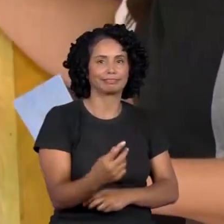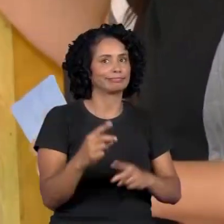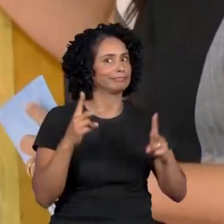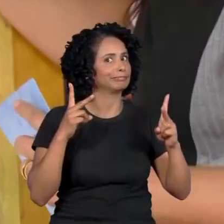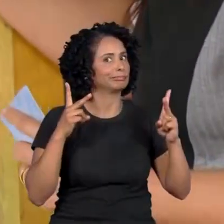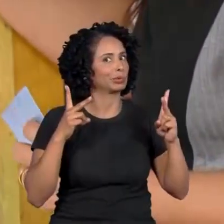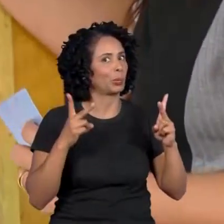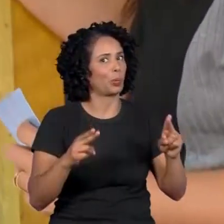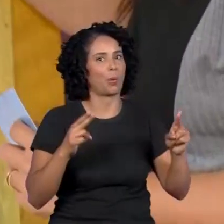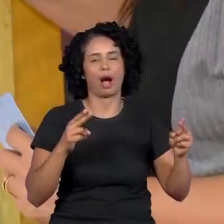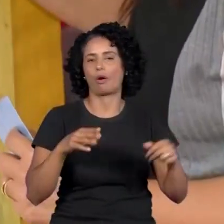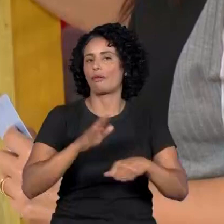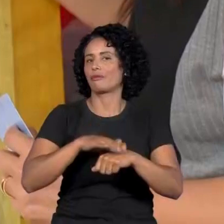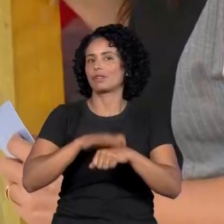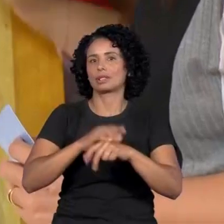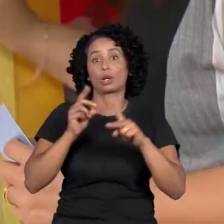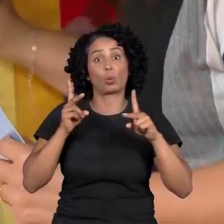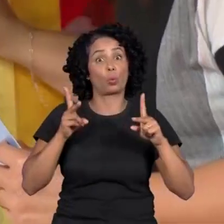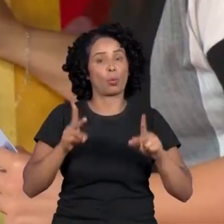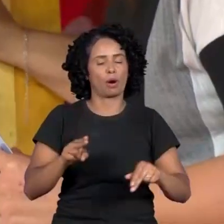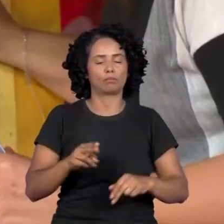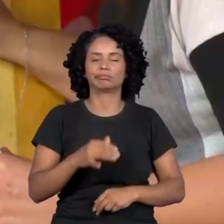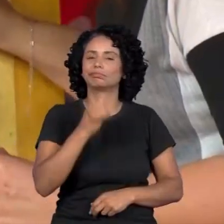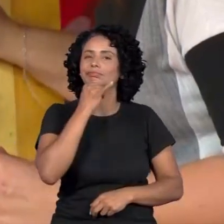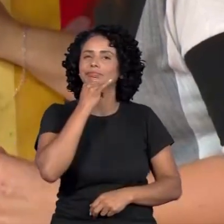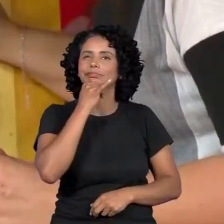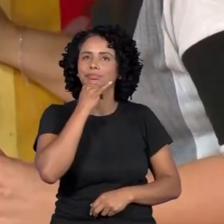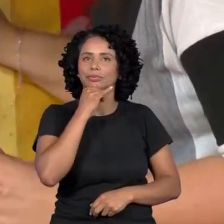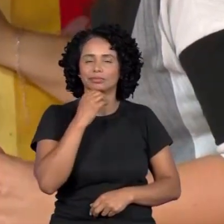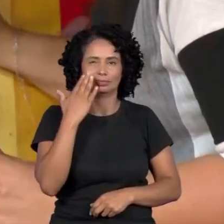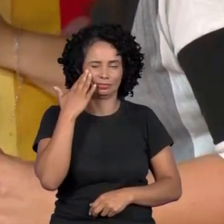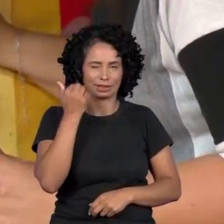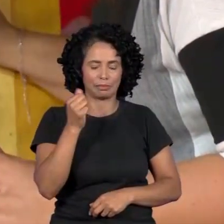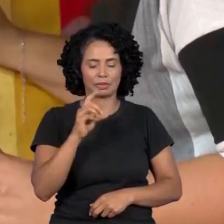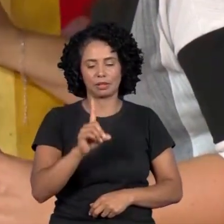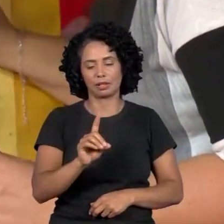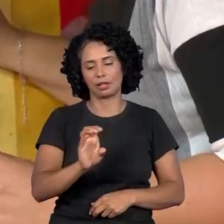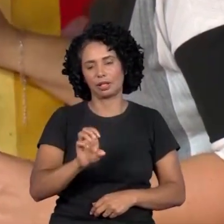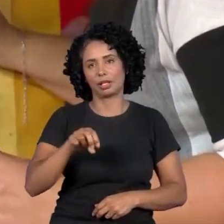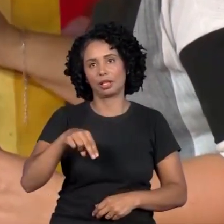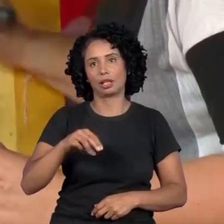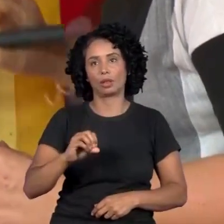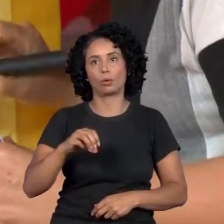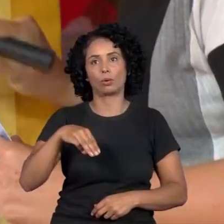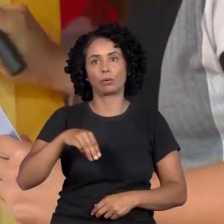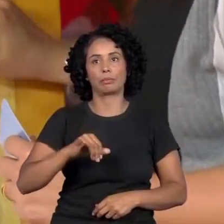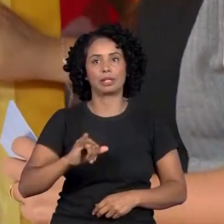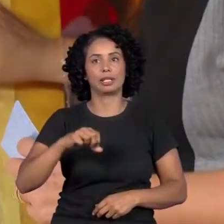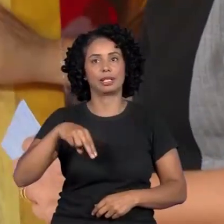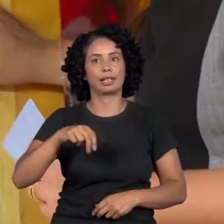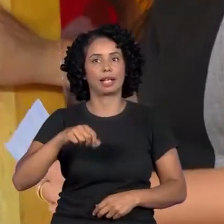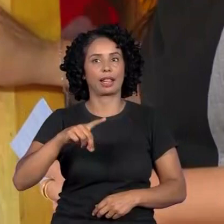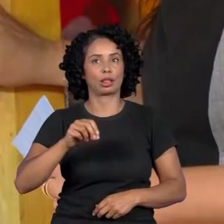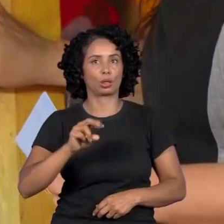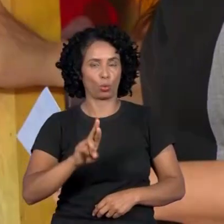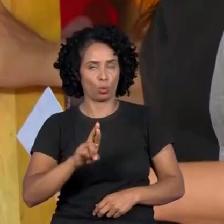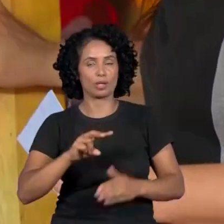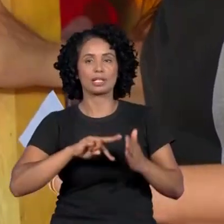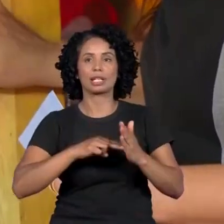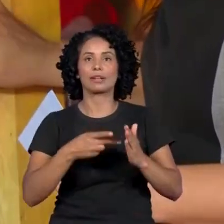1 sobre 2 do meio. Então, eu coloquei o denominador, é a quantidade de partes que eu dividi